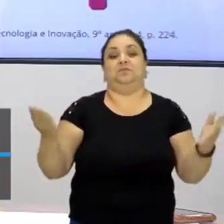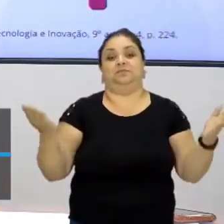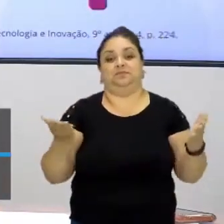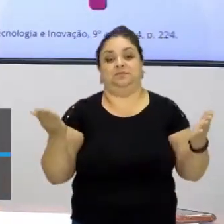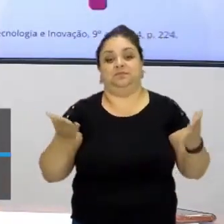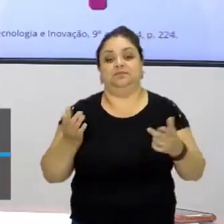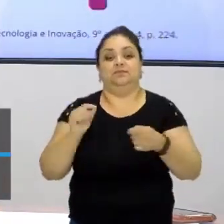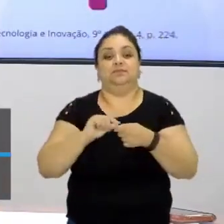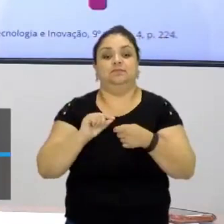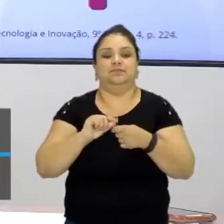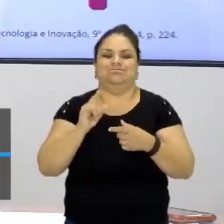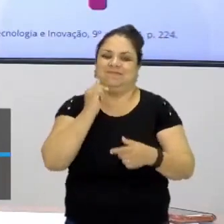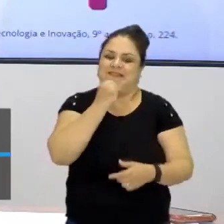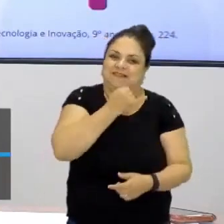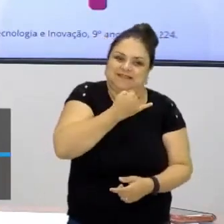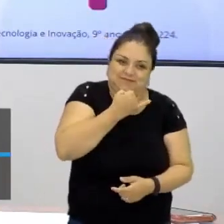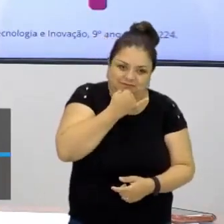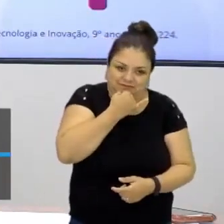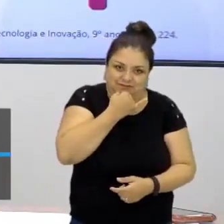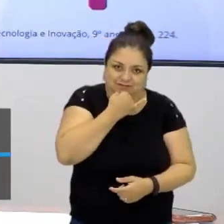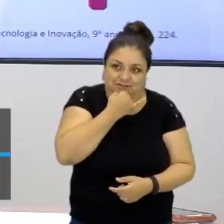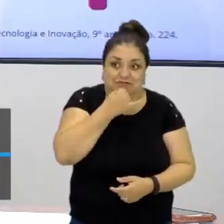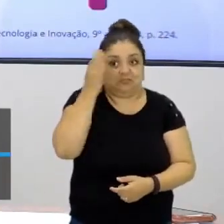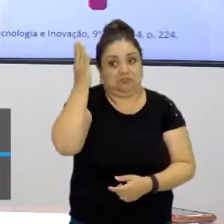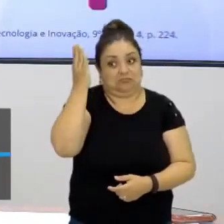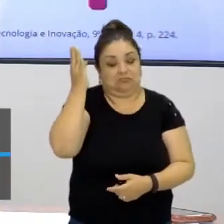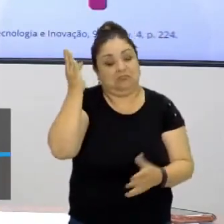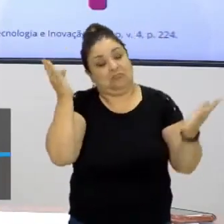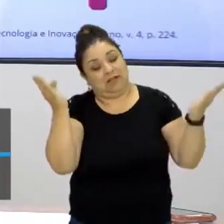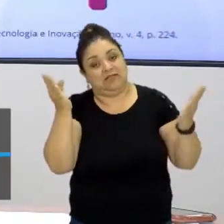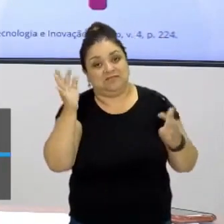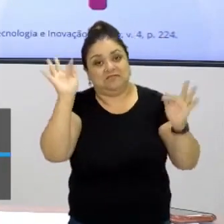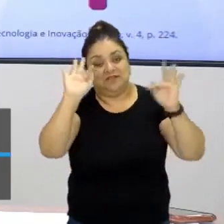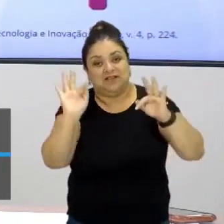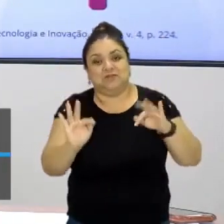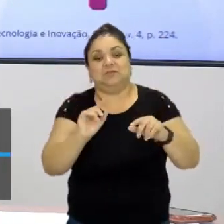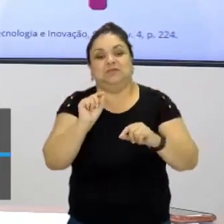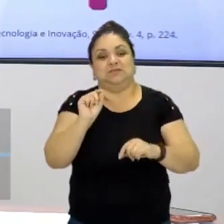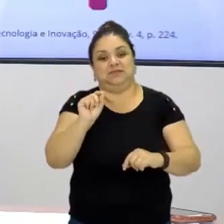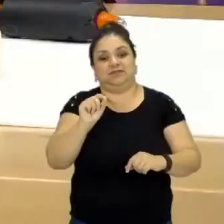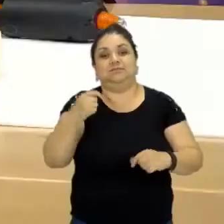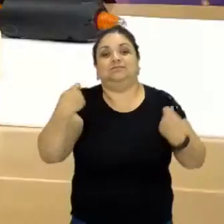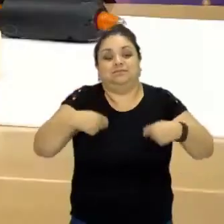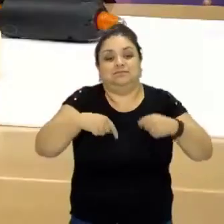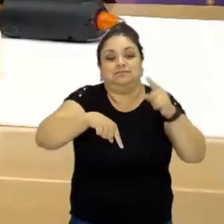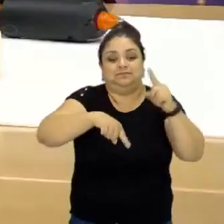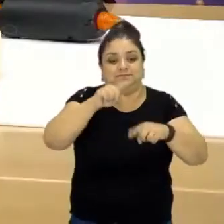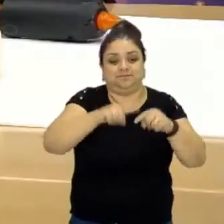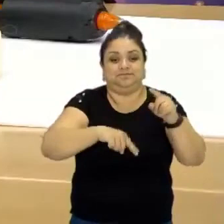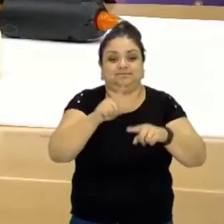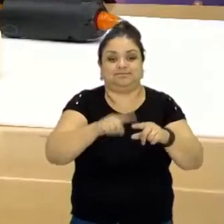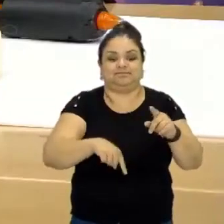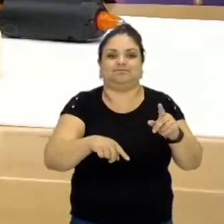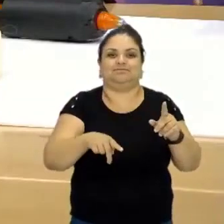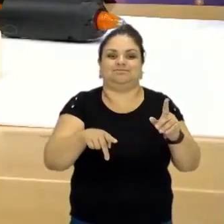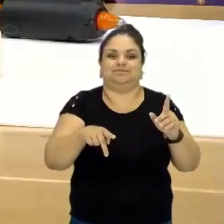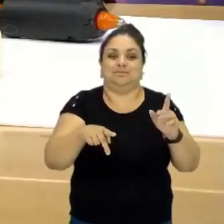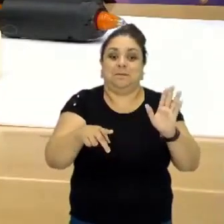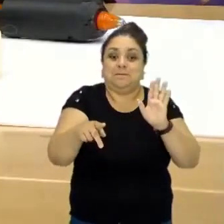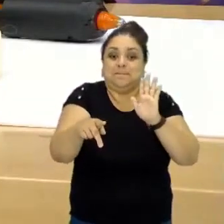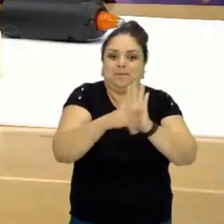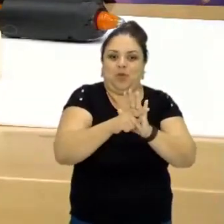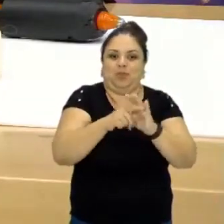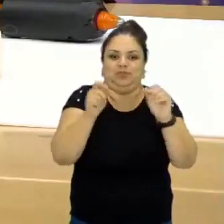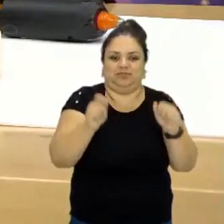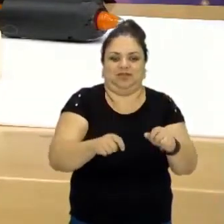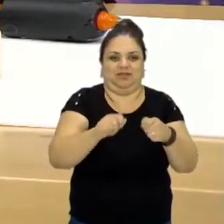o infelizmente / felizmente, a gente precisa de alguns materiais um pouco específicos, né? Quando a gente